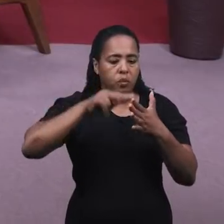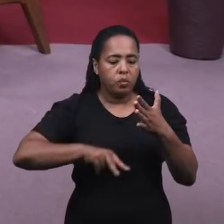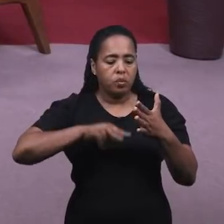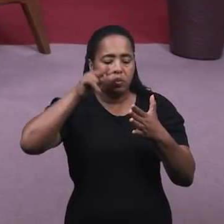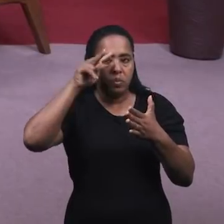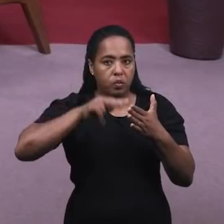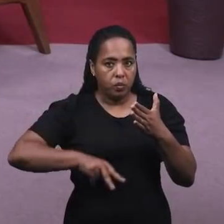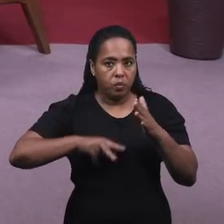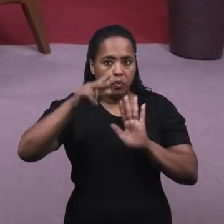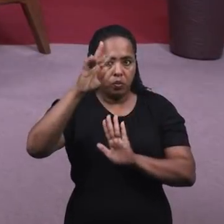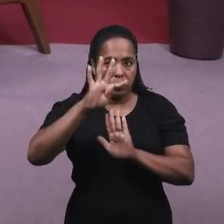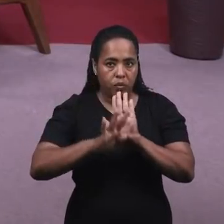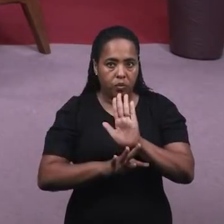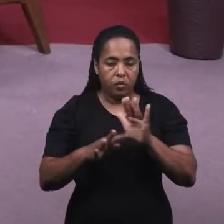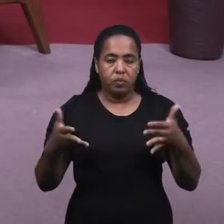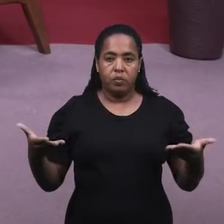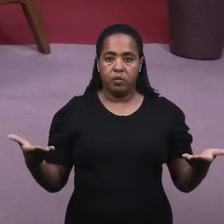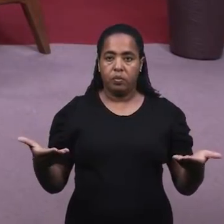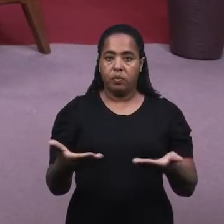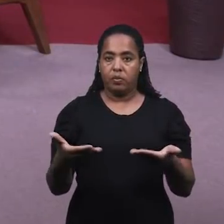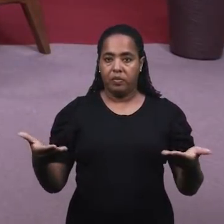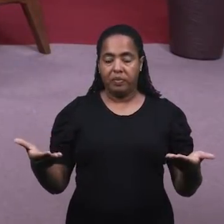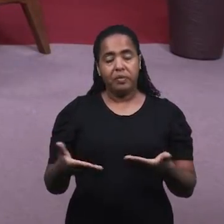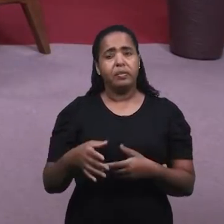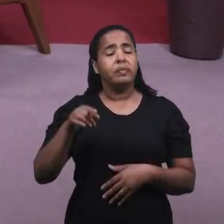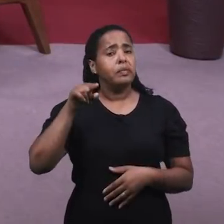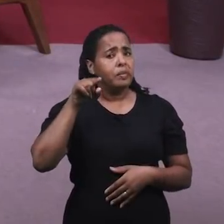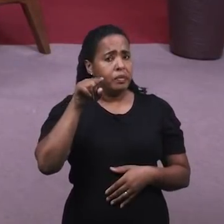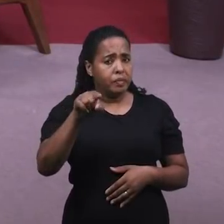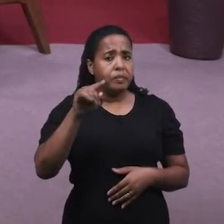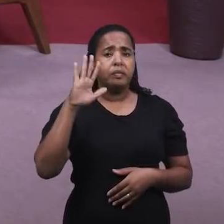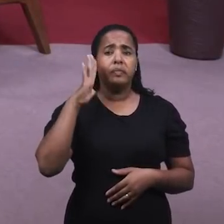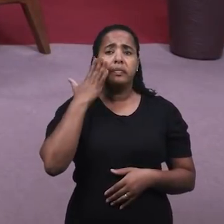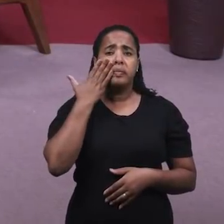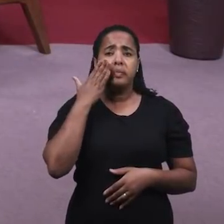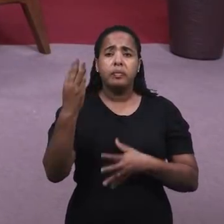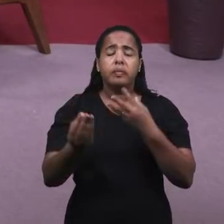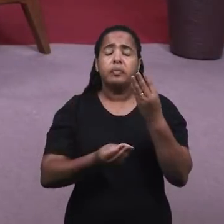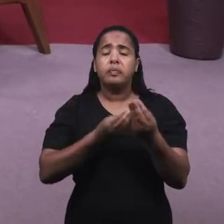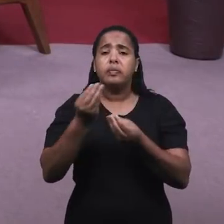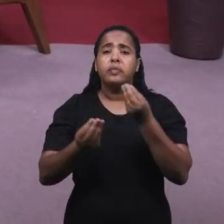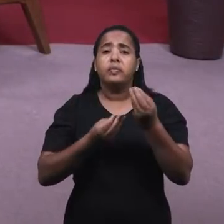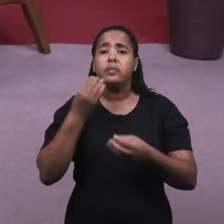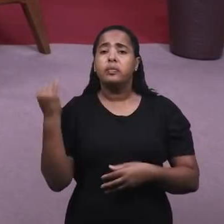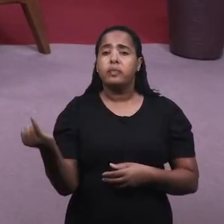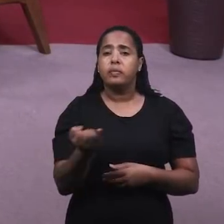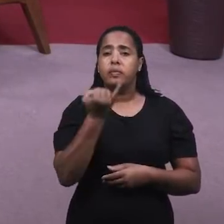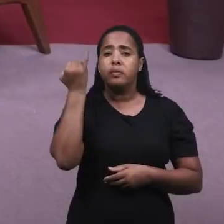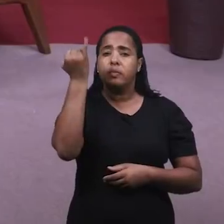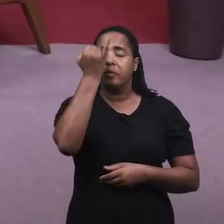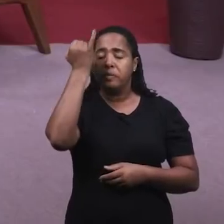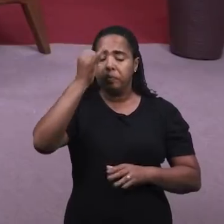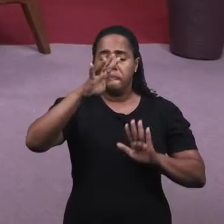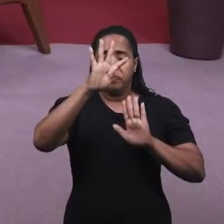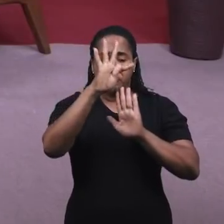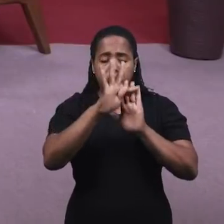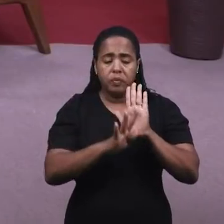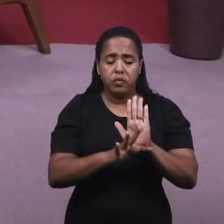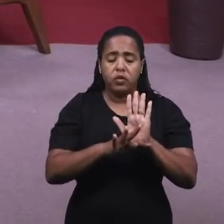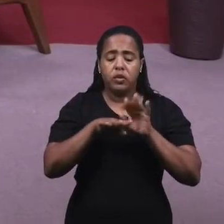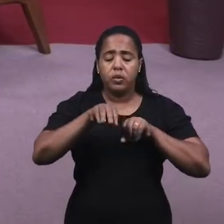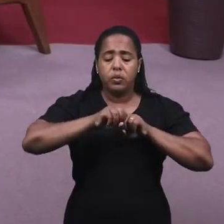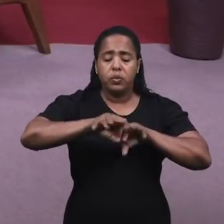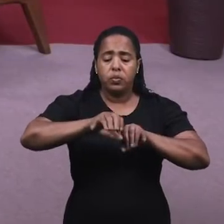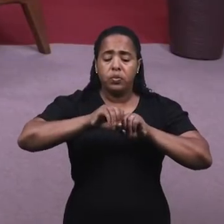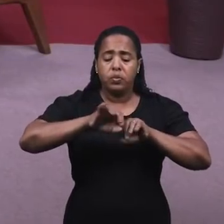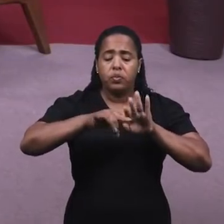desse texto que nós vamos fazer agora, e para você entender a importância desse texto, o ensinamento